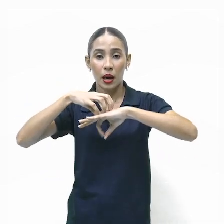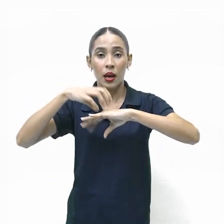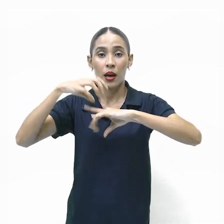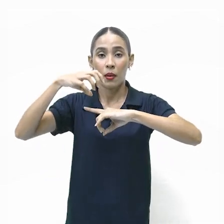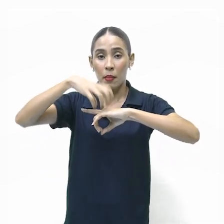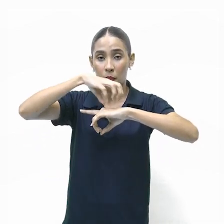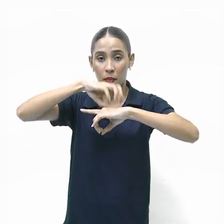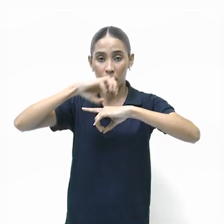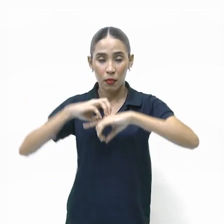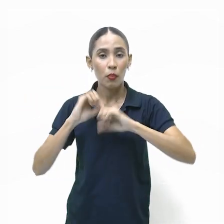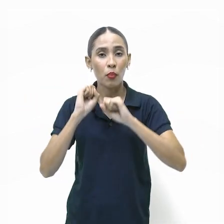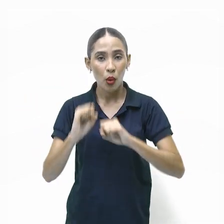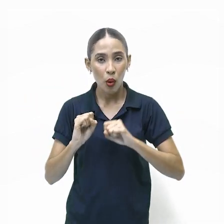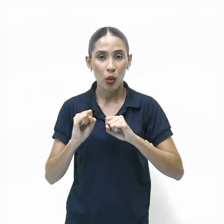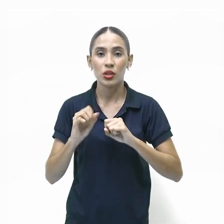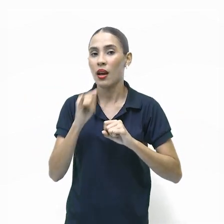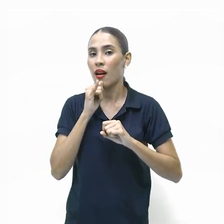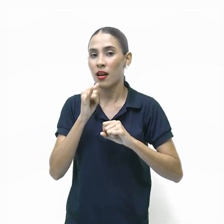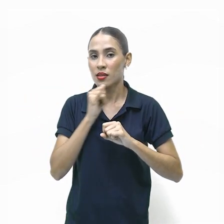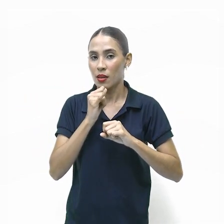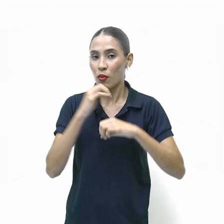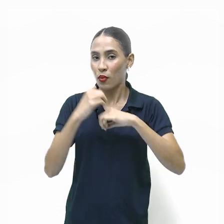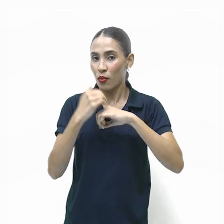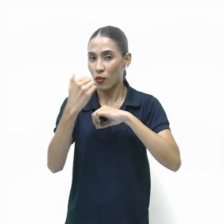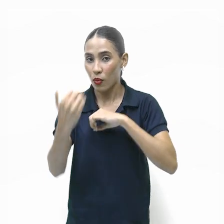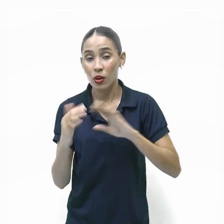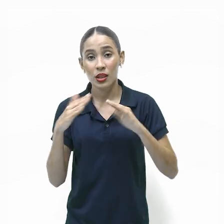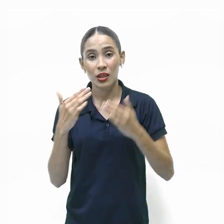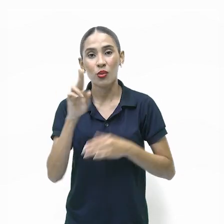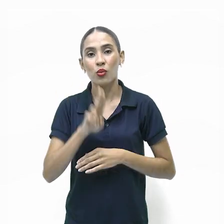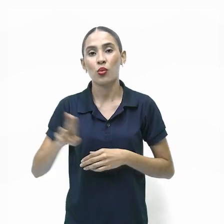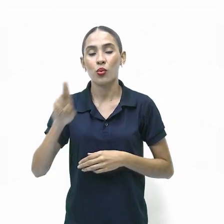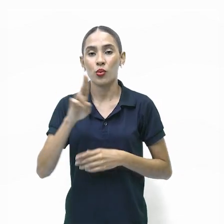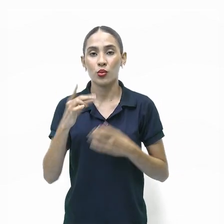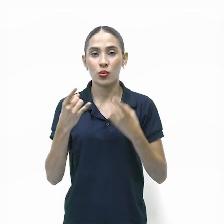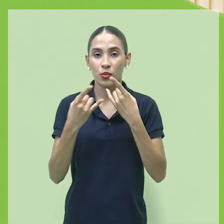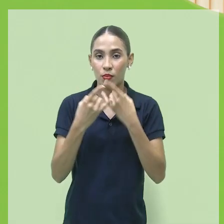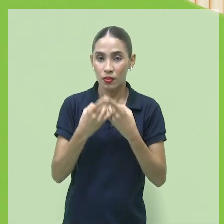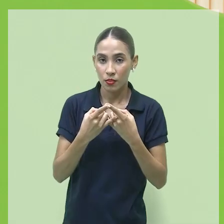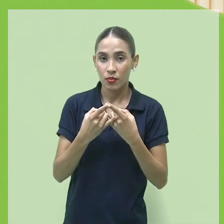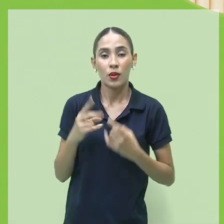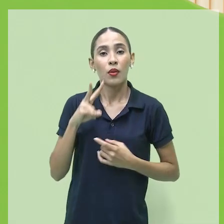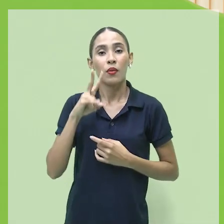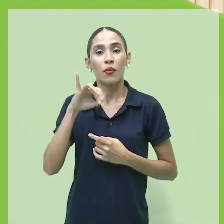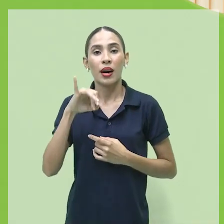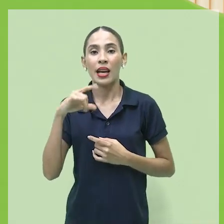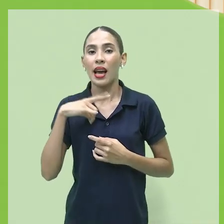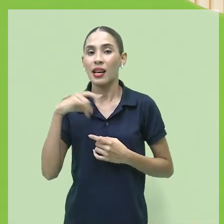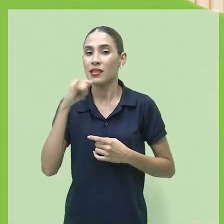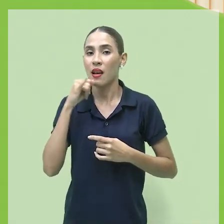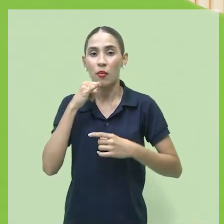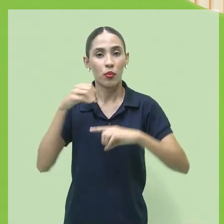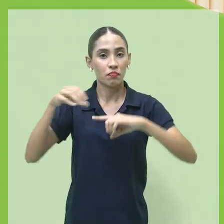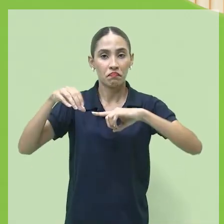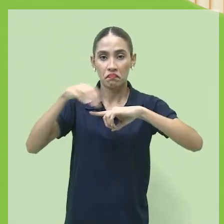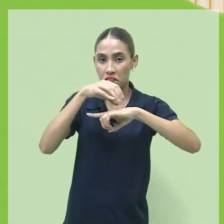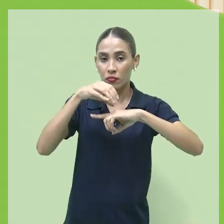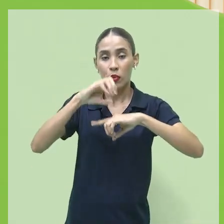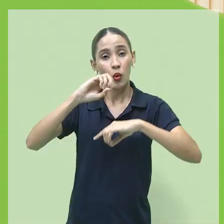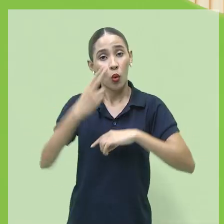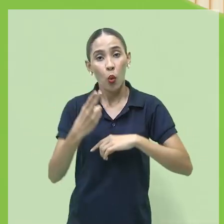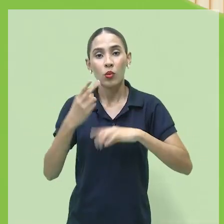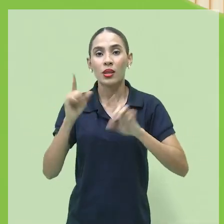outras partes ali próximas. Então, o preservativo, ele vai estar somente ali no órgão genital, né, masculino